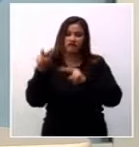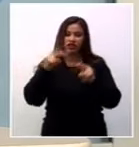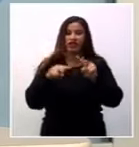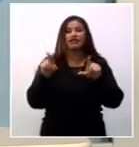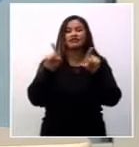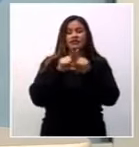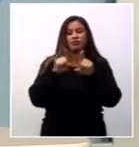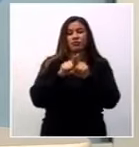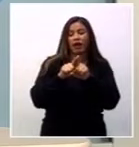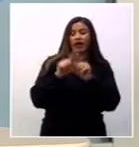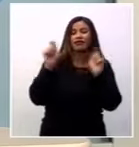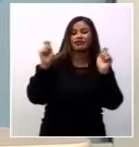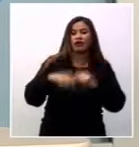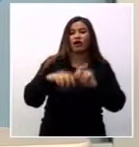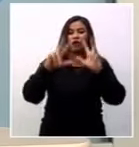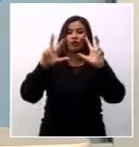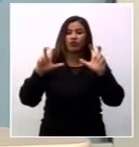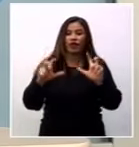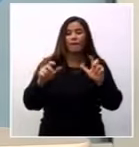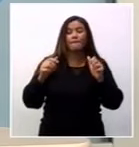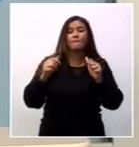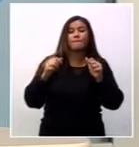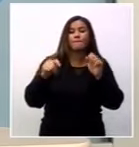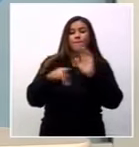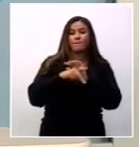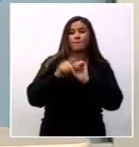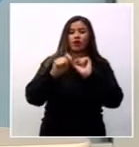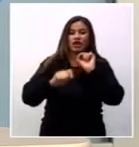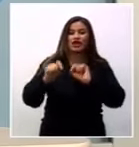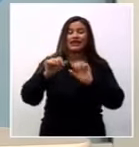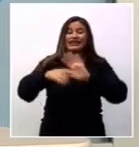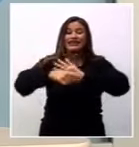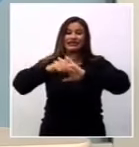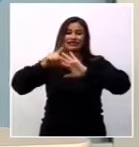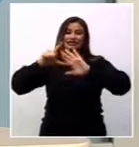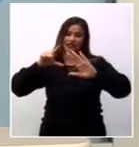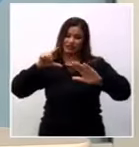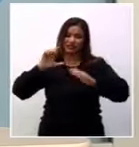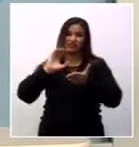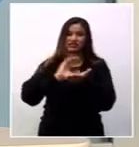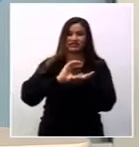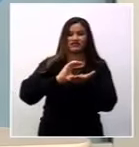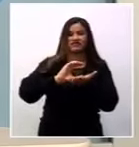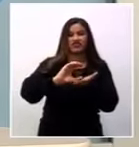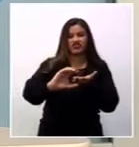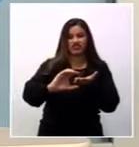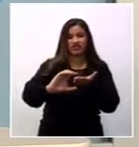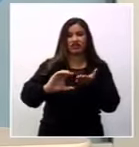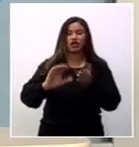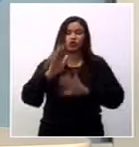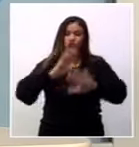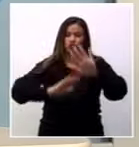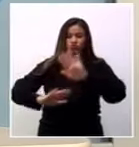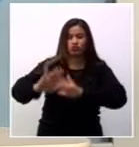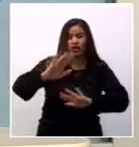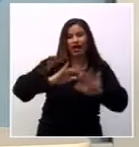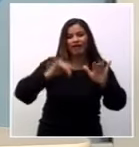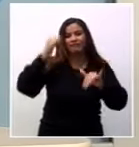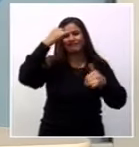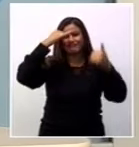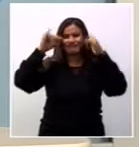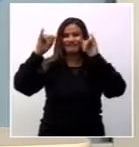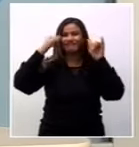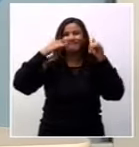da prevenção, o quanto é importante, né, o investimento em prevenção para que os desastres,